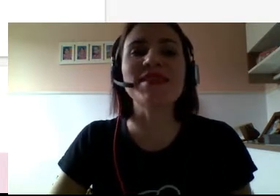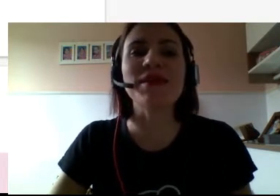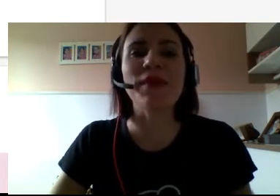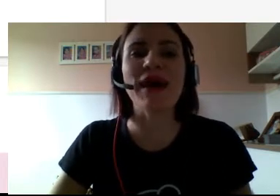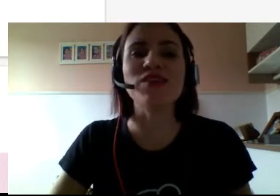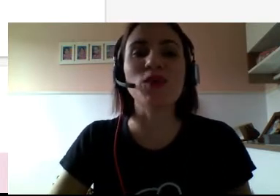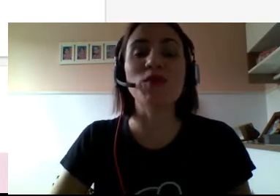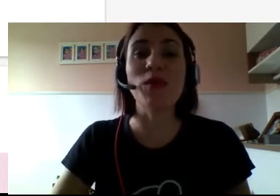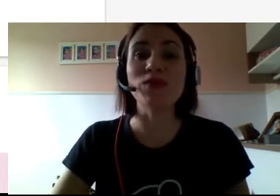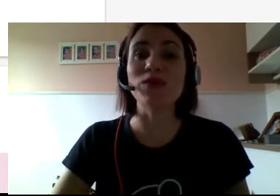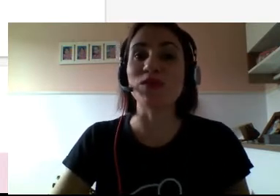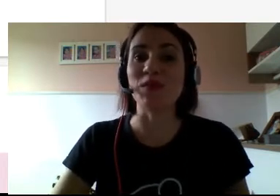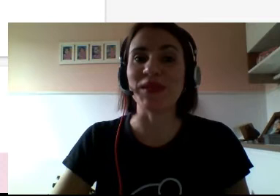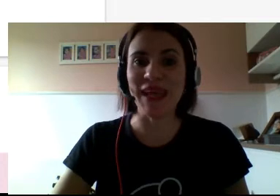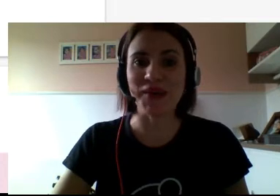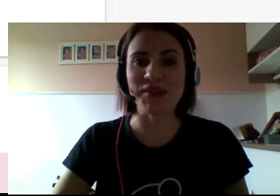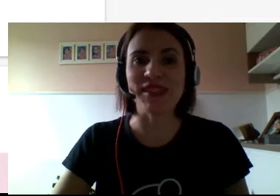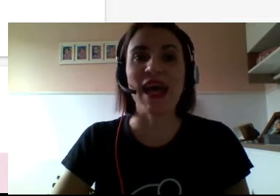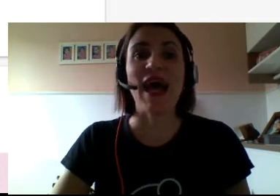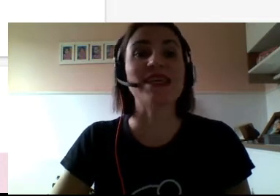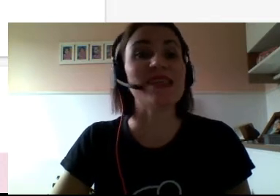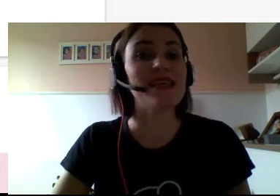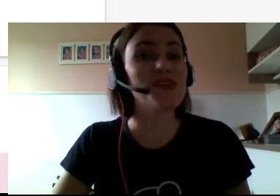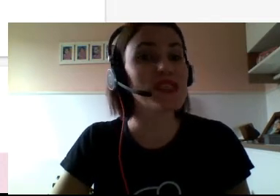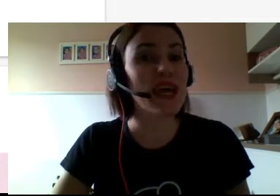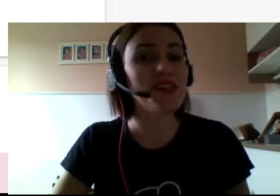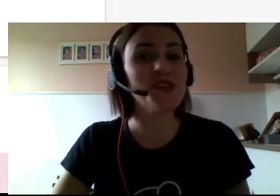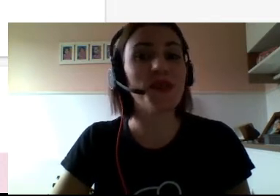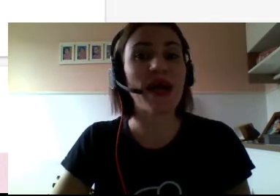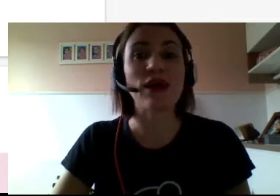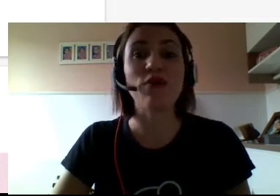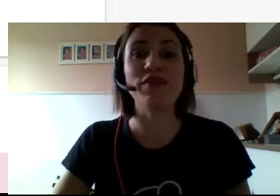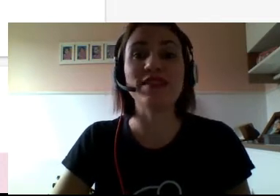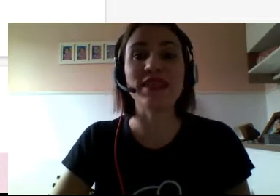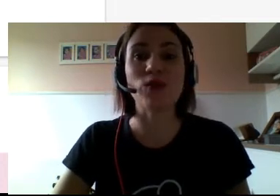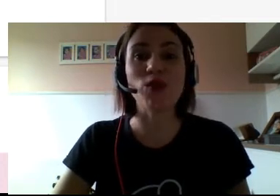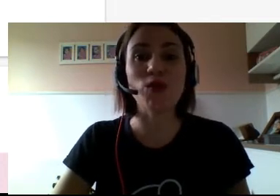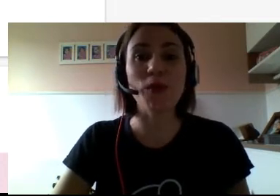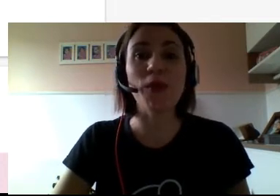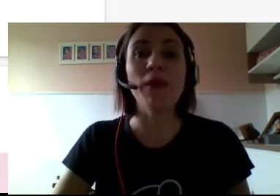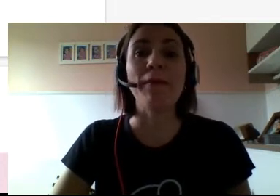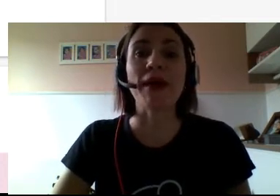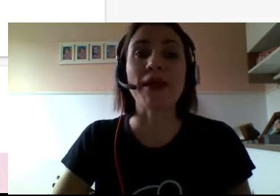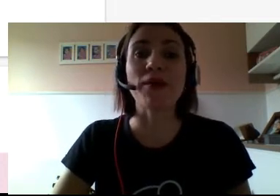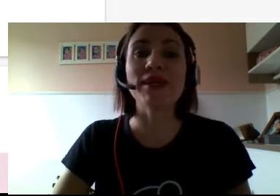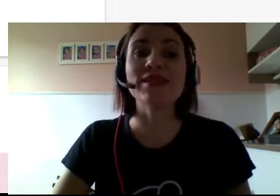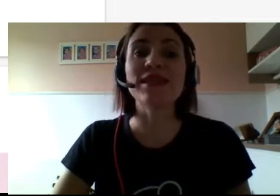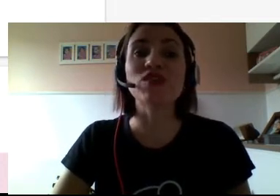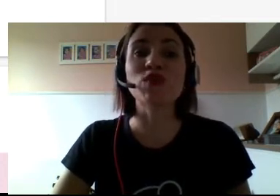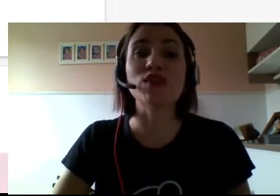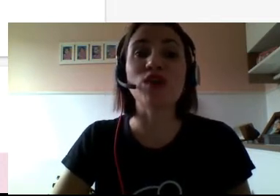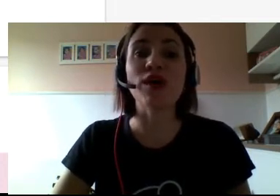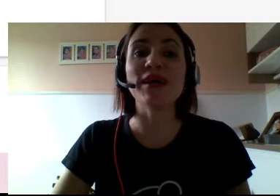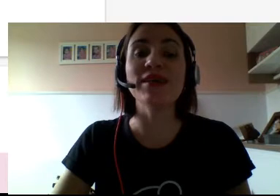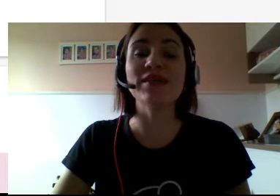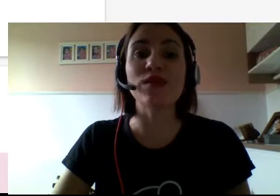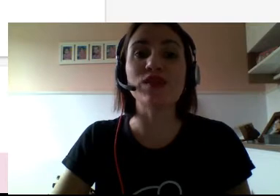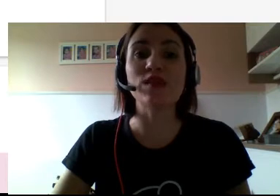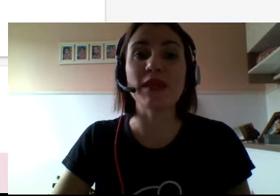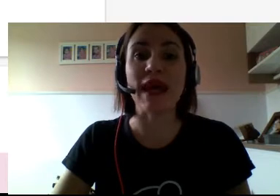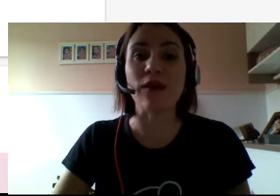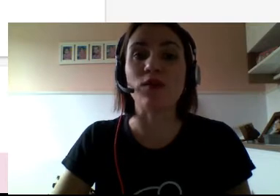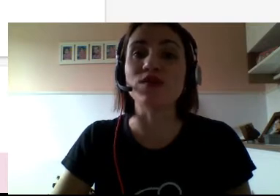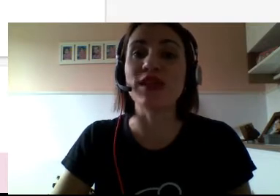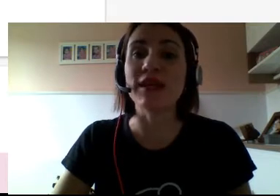Que tal conhecer mais sobre o mundo dos bonecos Acesse o site o canal oficial do grupo para conhecer sua